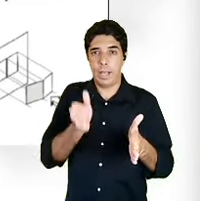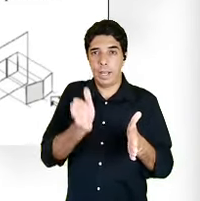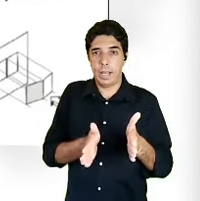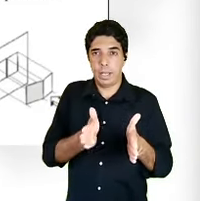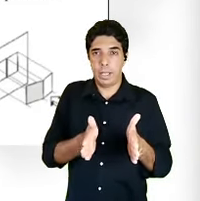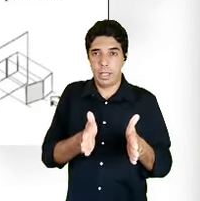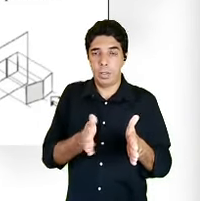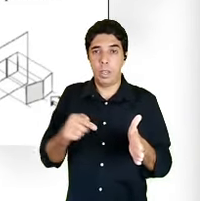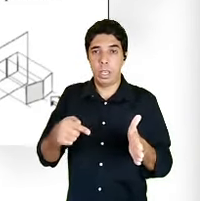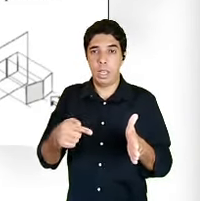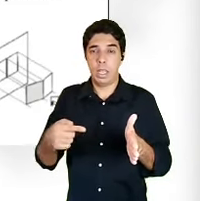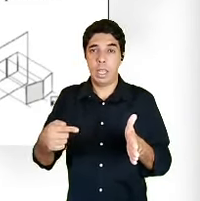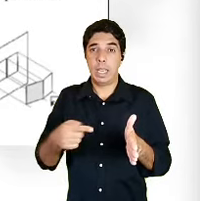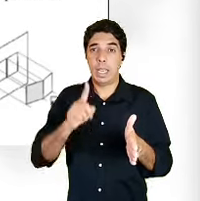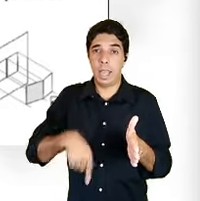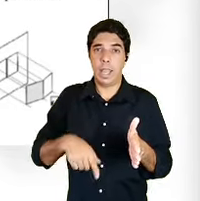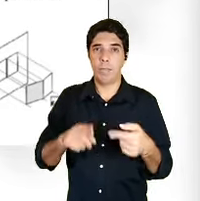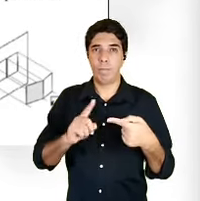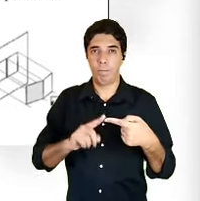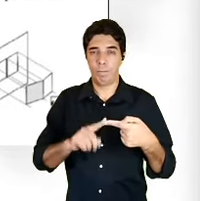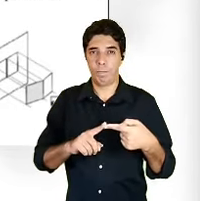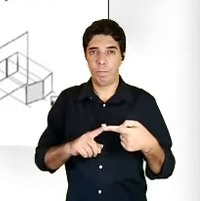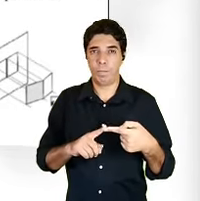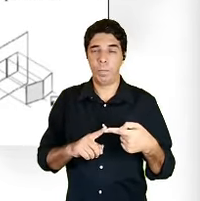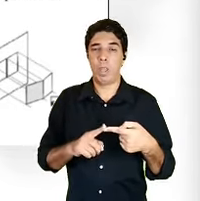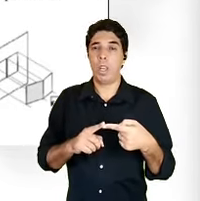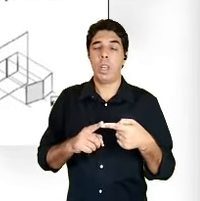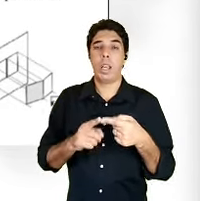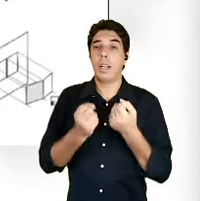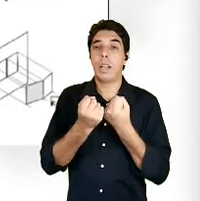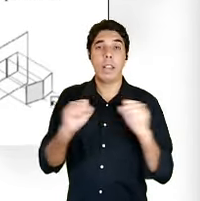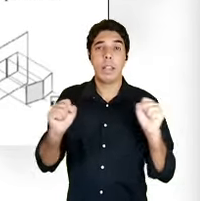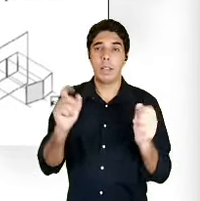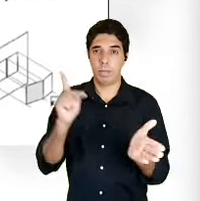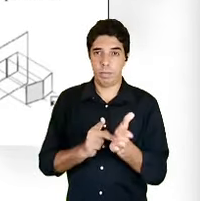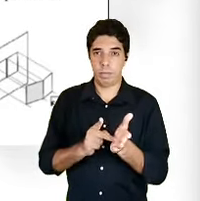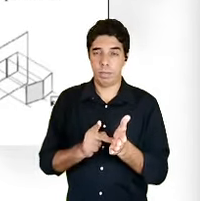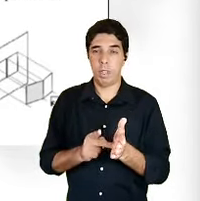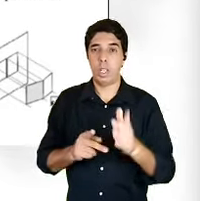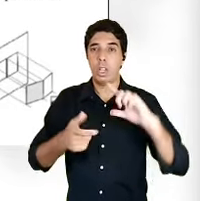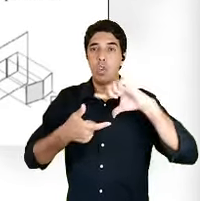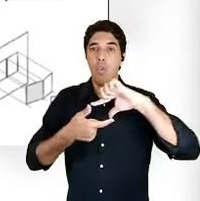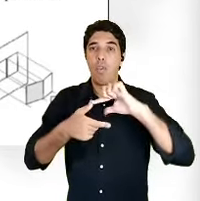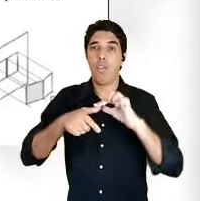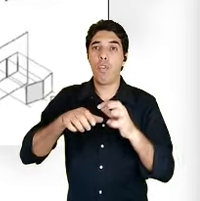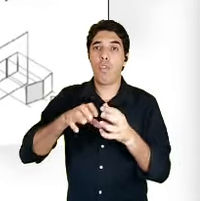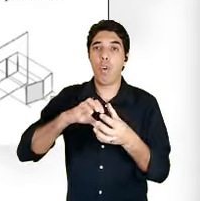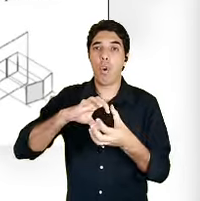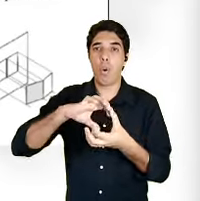em verdadeira grandeza e o seu formato também será representado